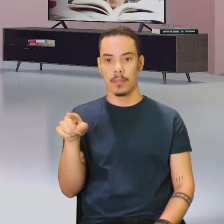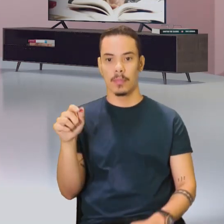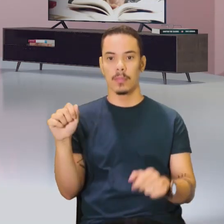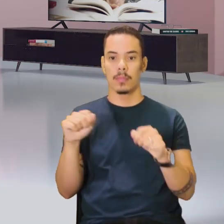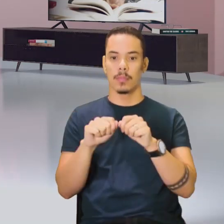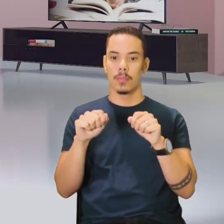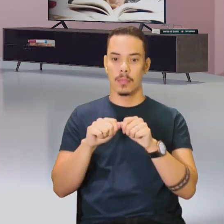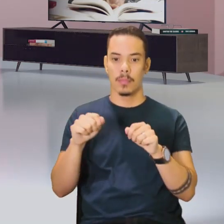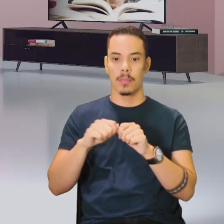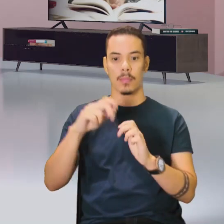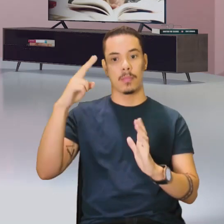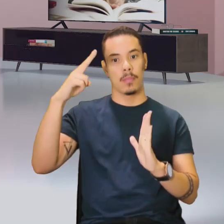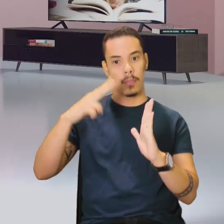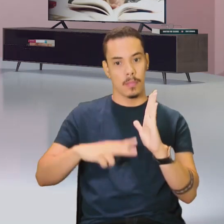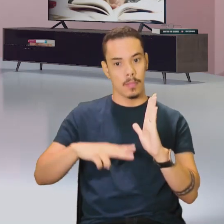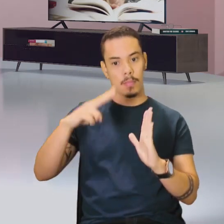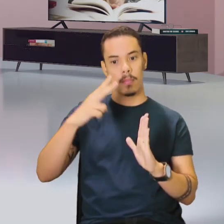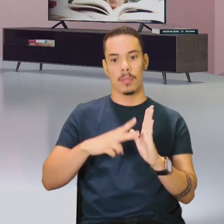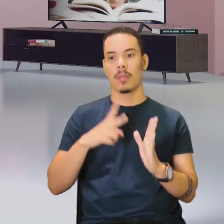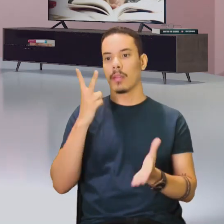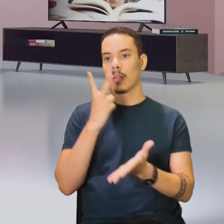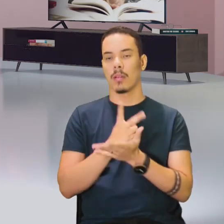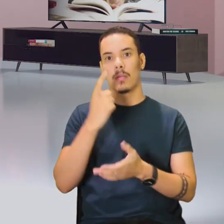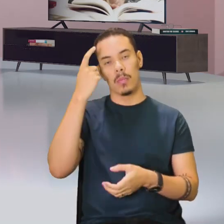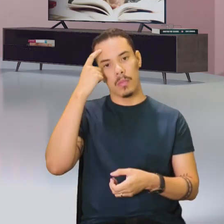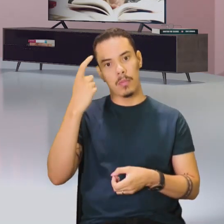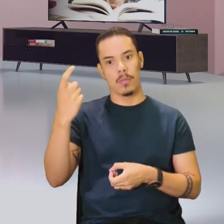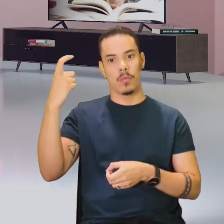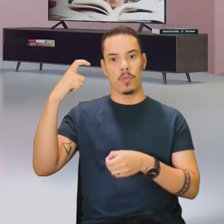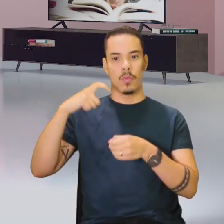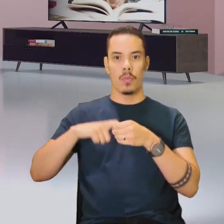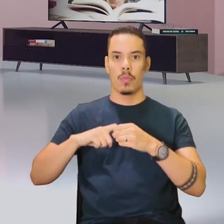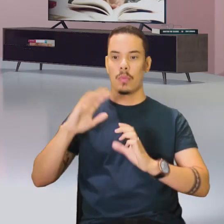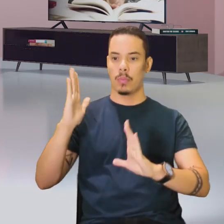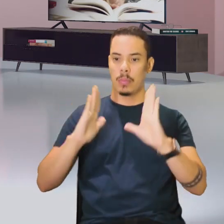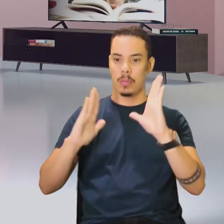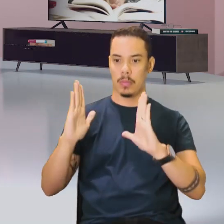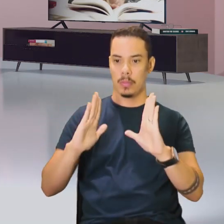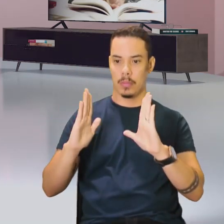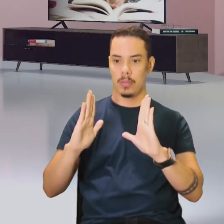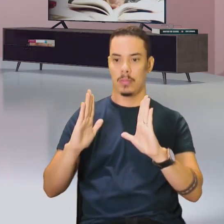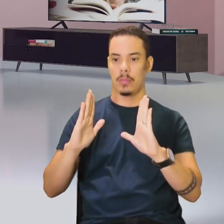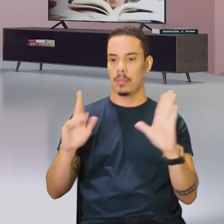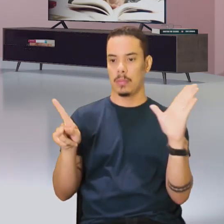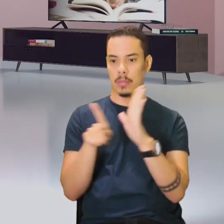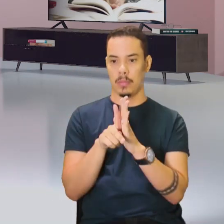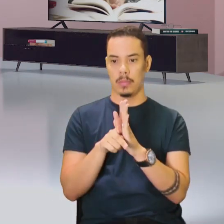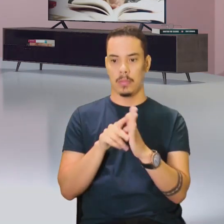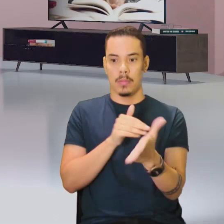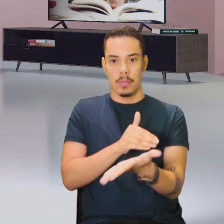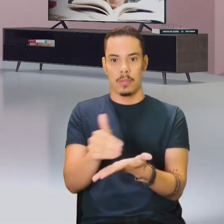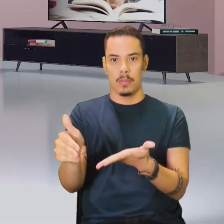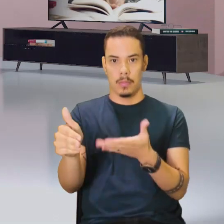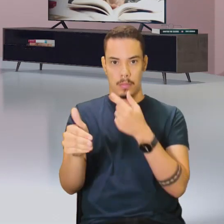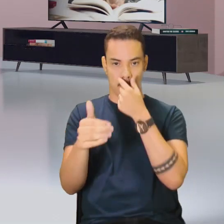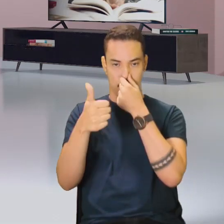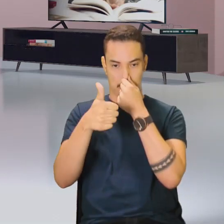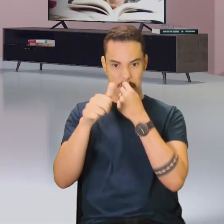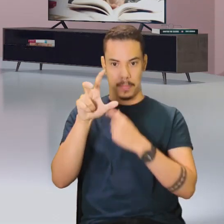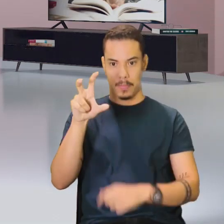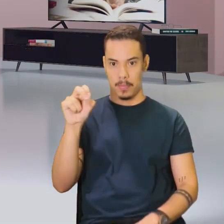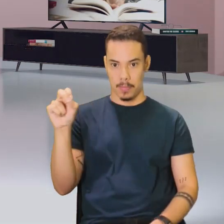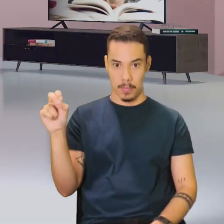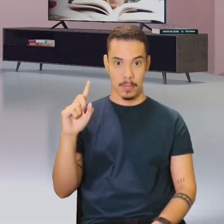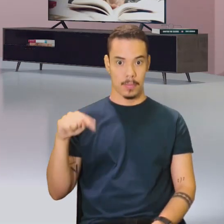fazer a leitura da obra, está remetendo-se a um período, bem do início, 1500